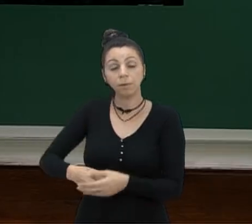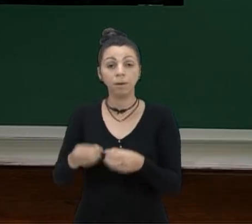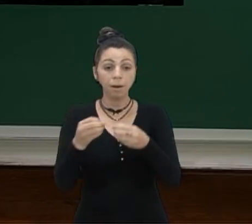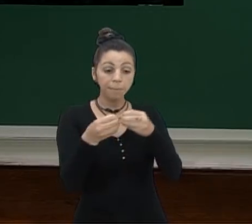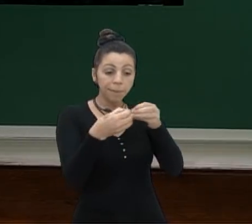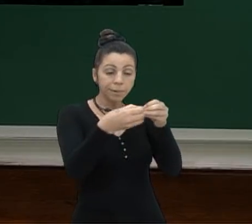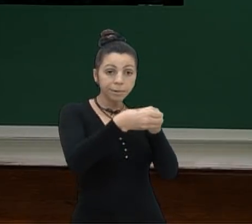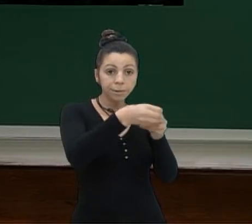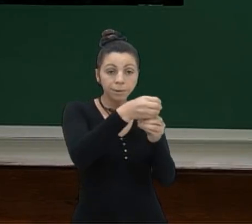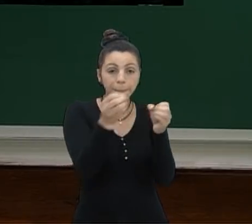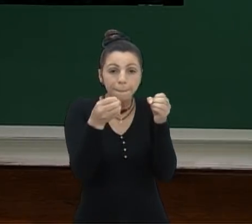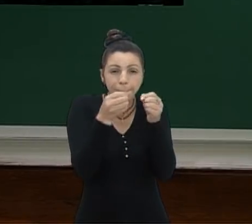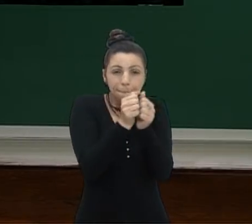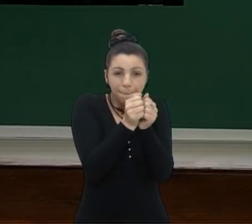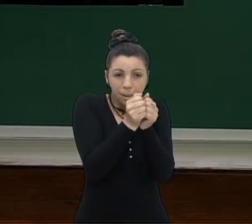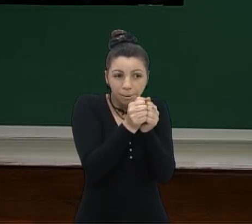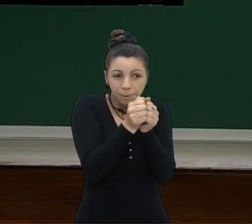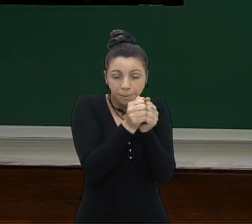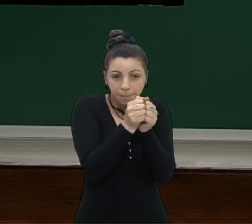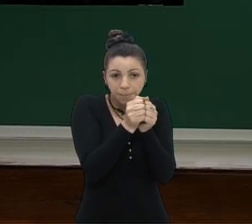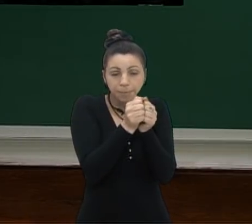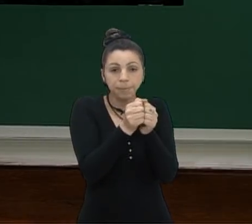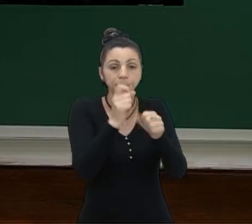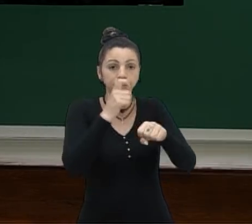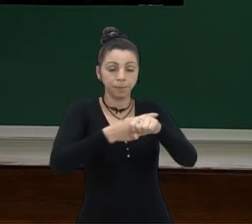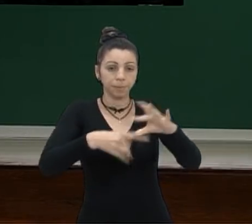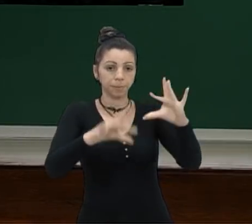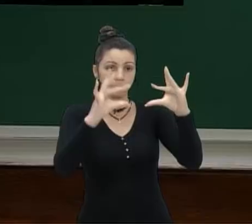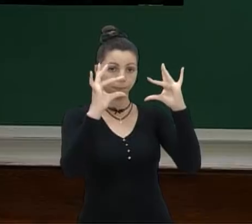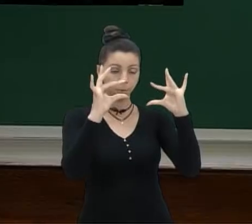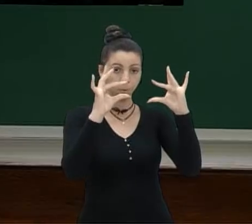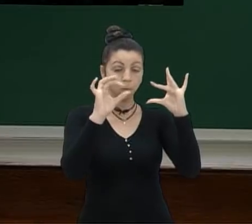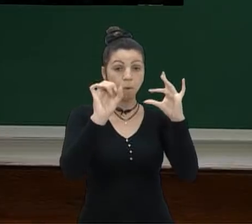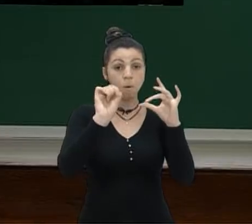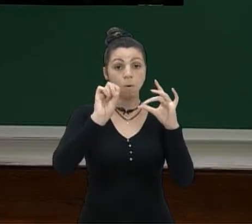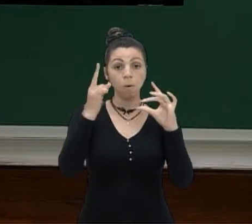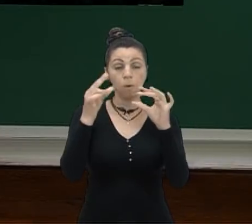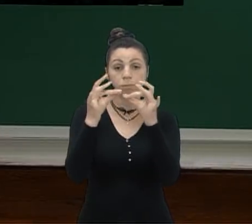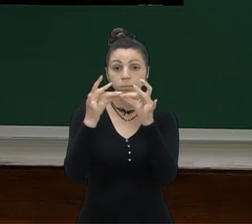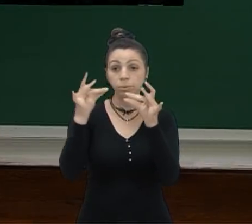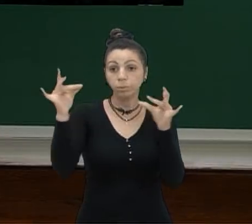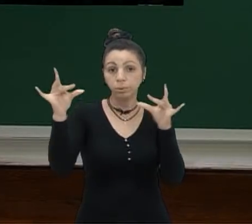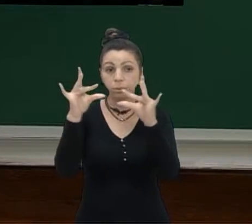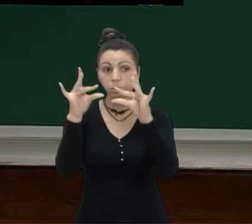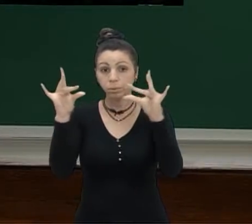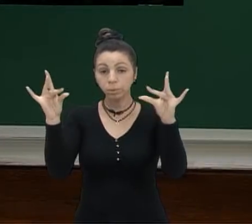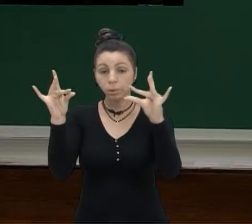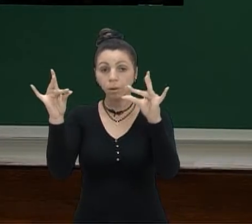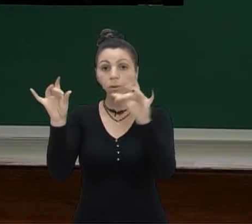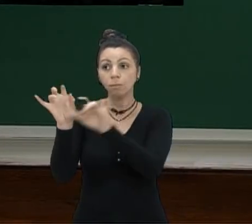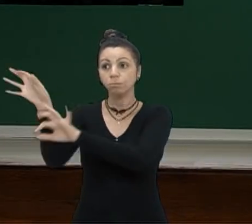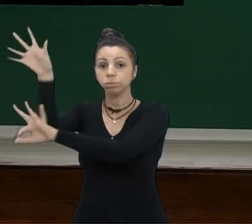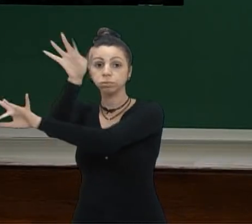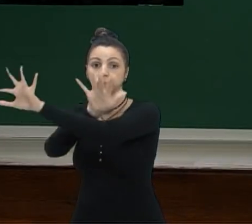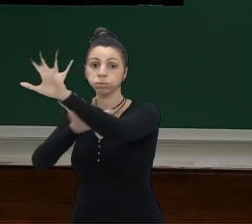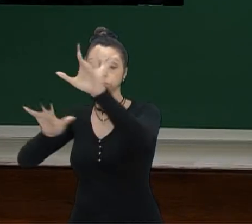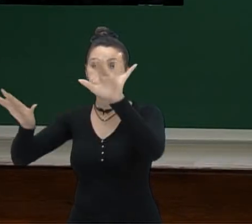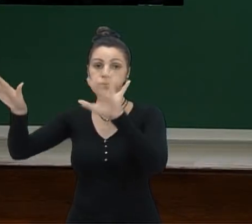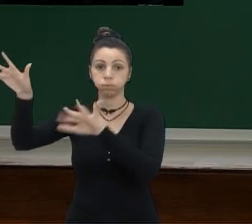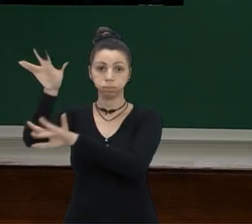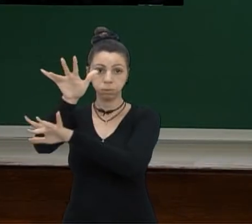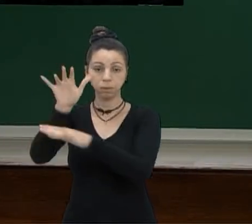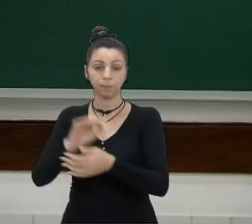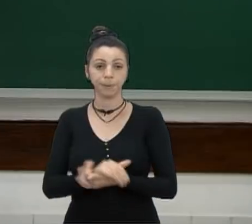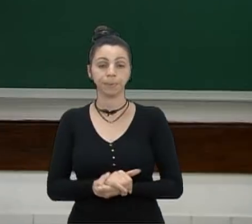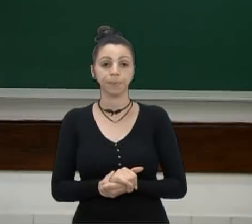ficam mais aproximadas, estado sólido, ou ficam mais afastadas, no estado gasoso. Por que eu trouxe essa